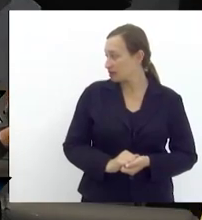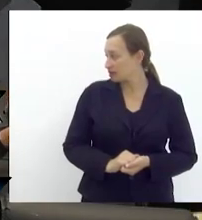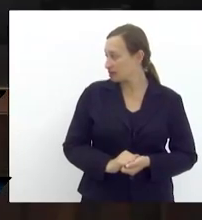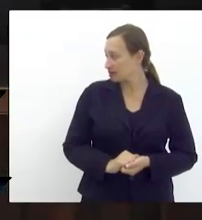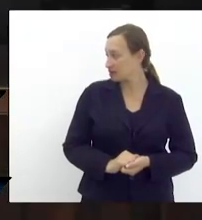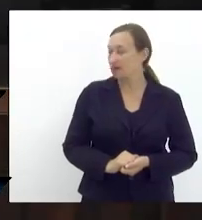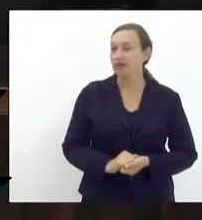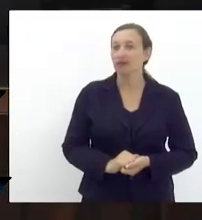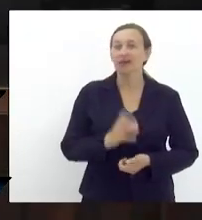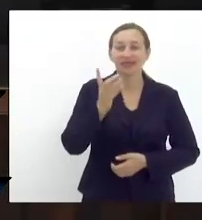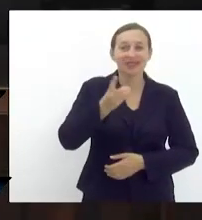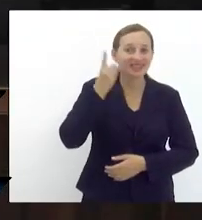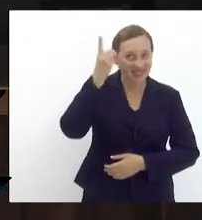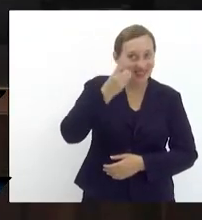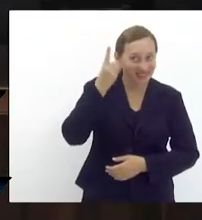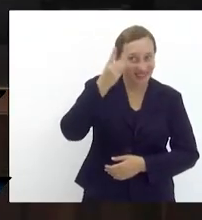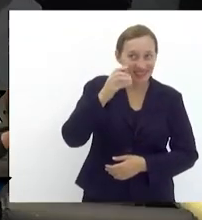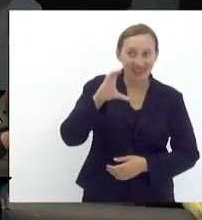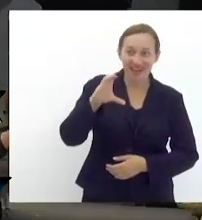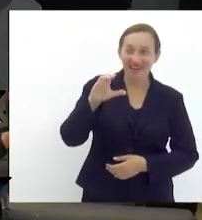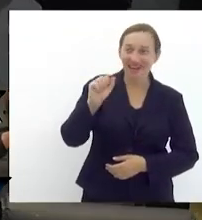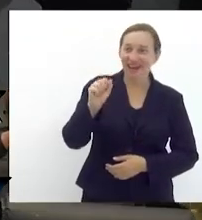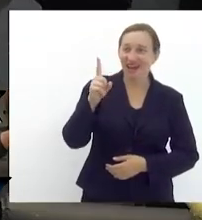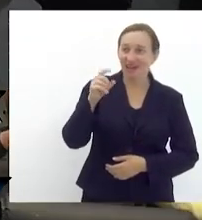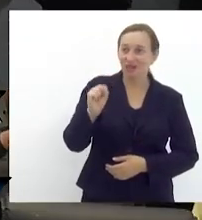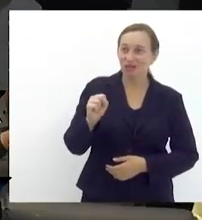deputado Carlos Macedo